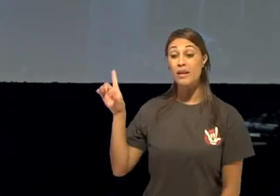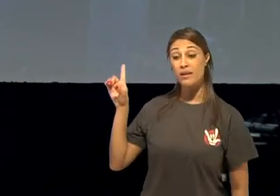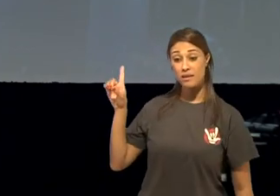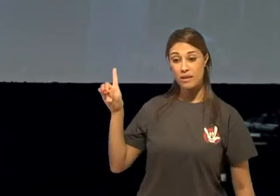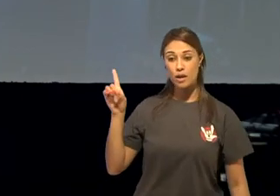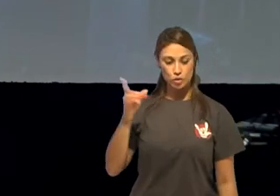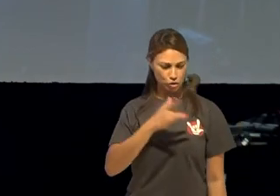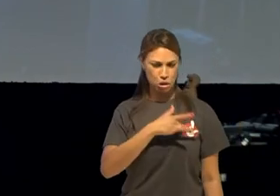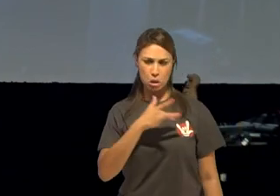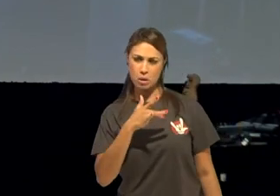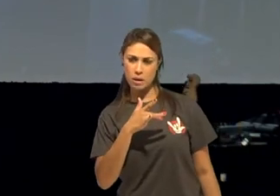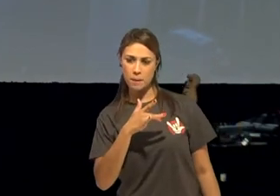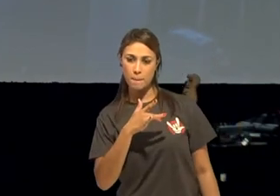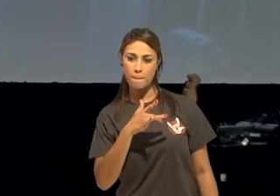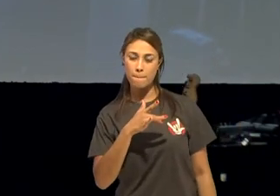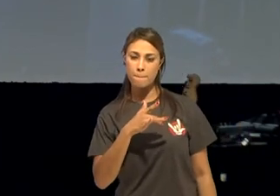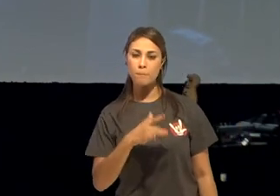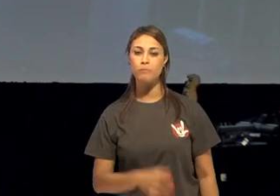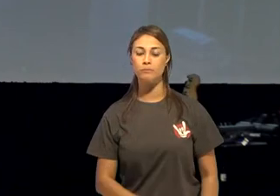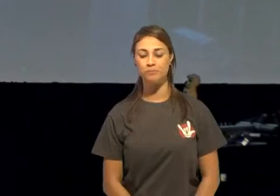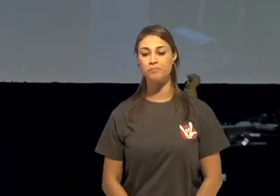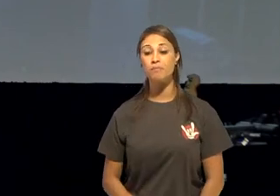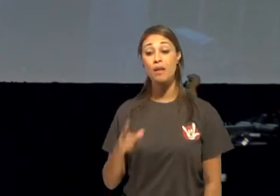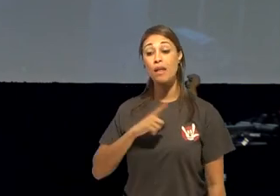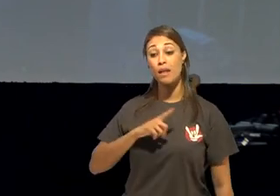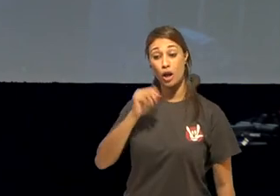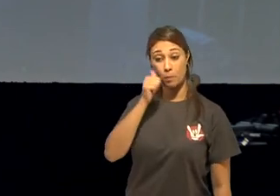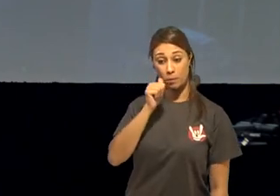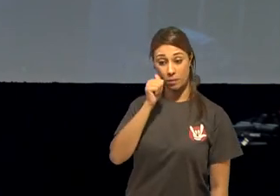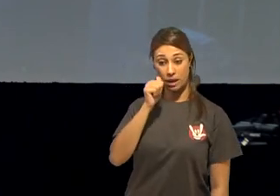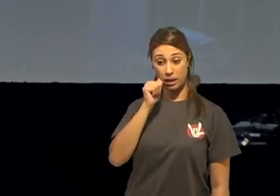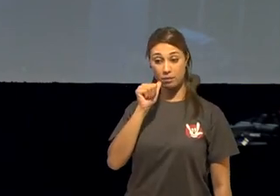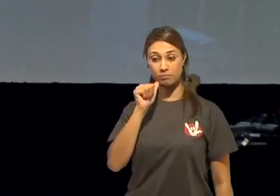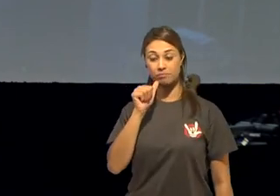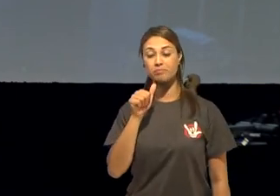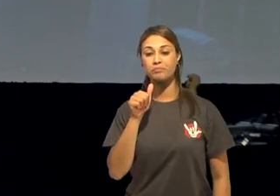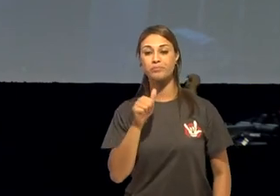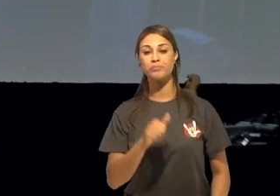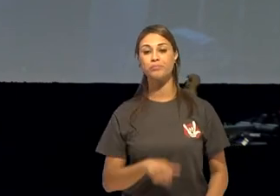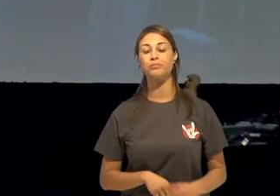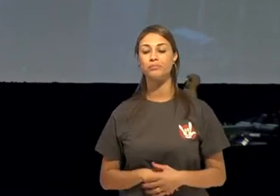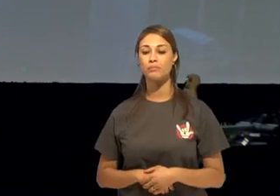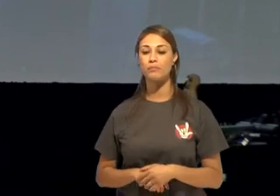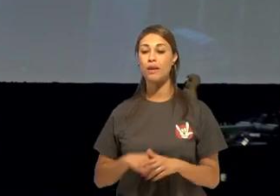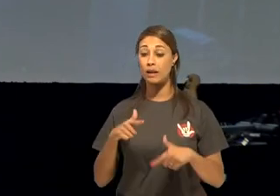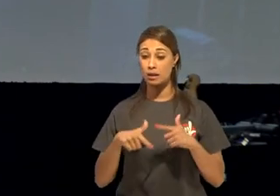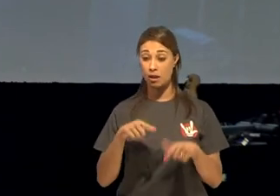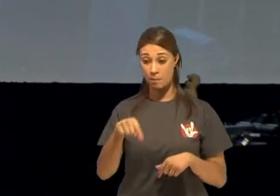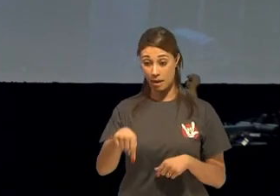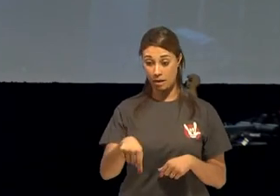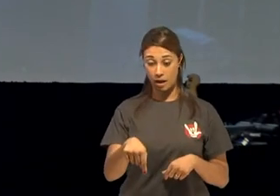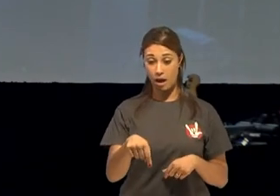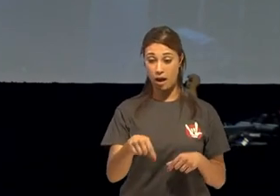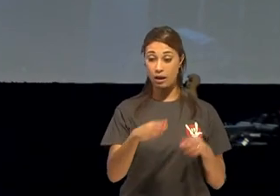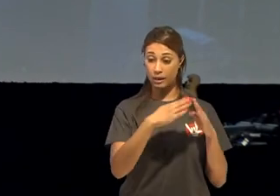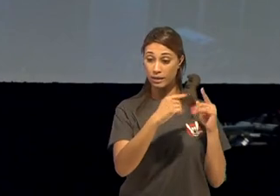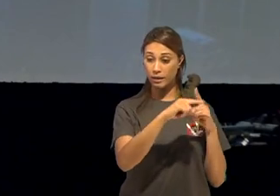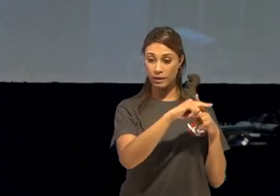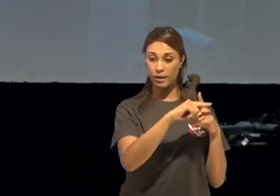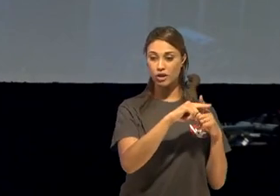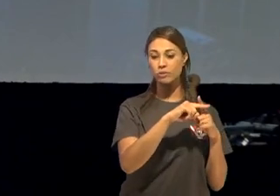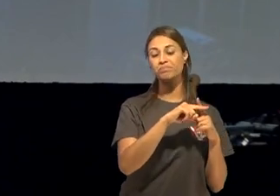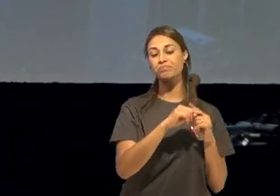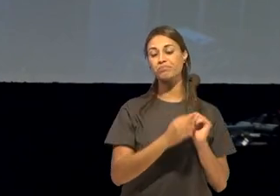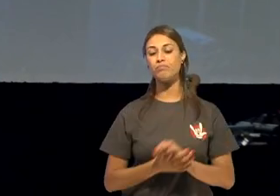a Elisângela está com a gente lá, lá no apartamento, e a gente estava conversando na